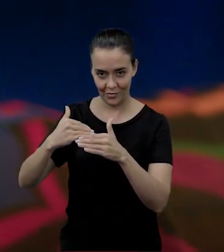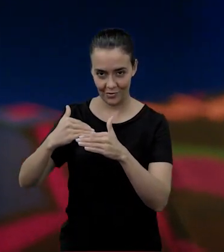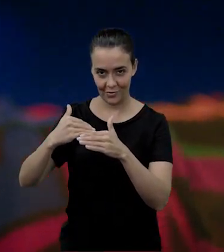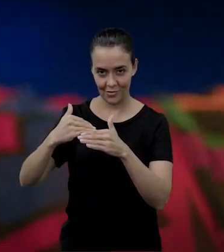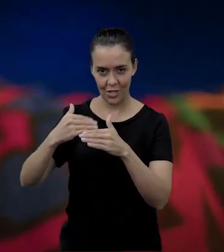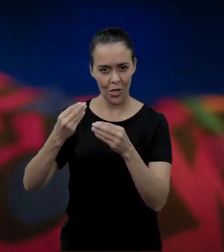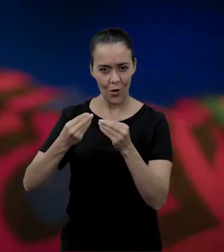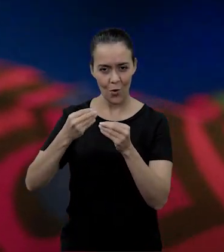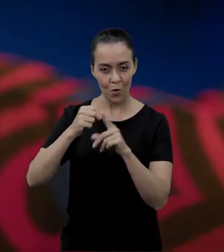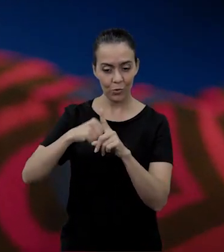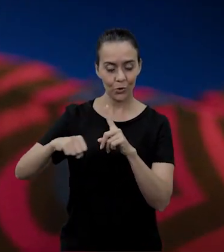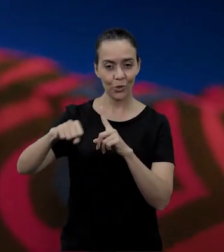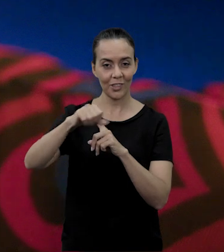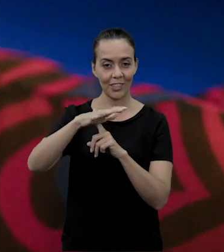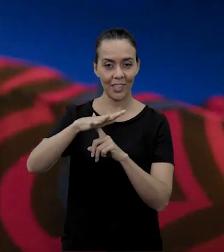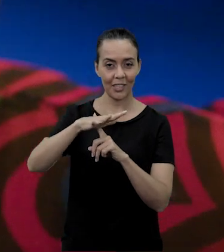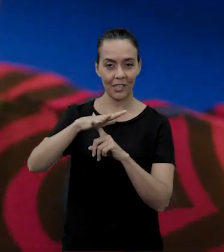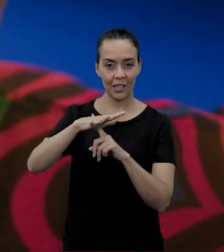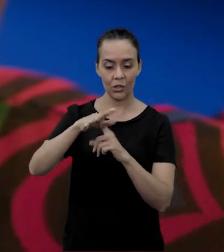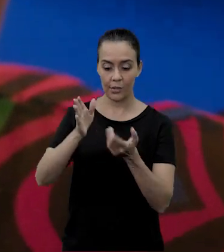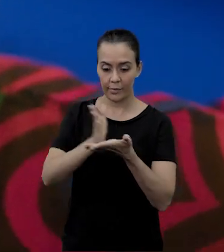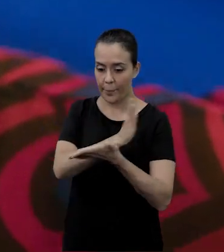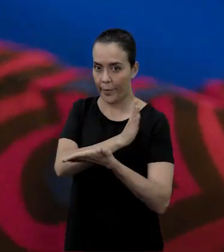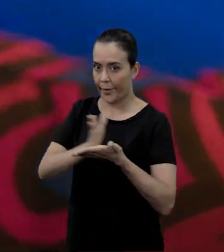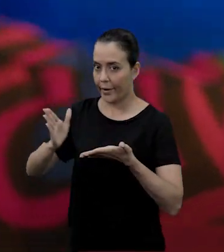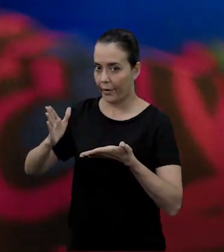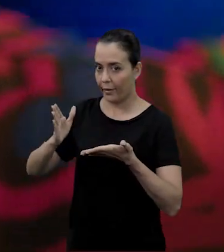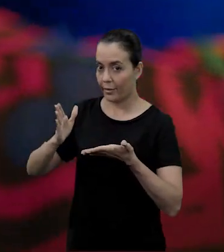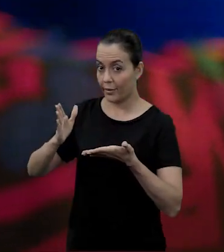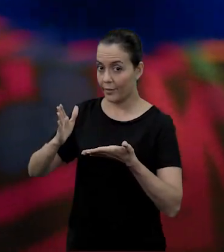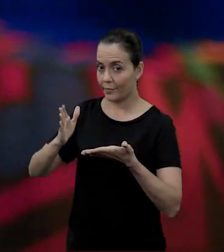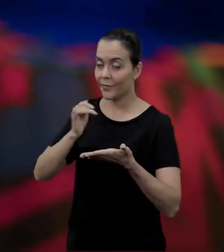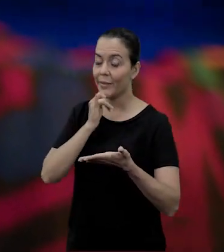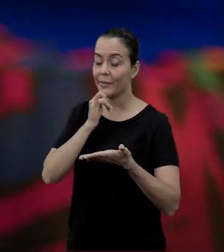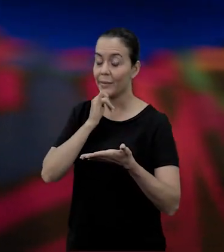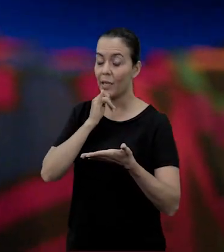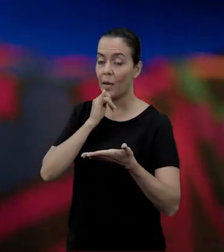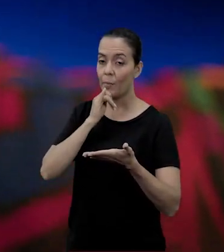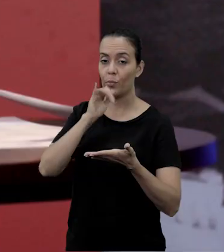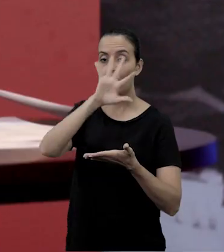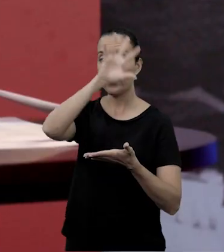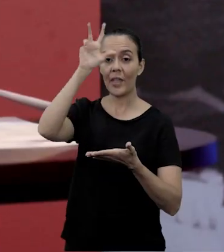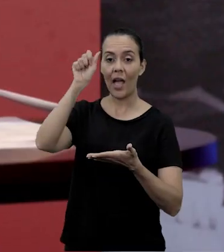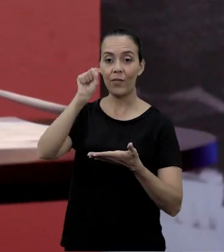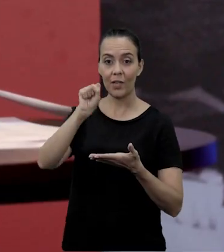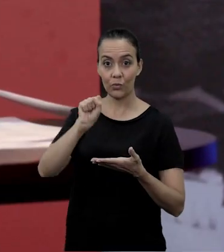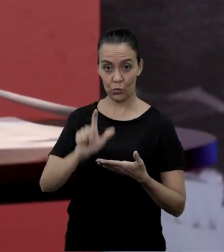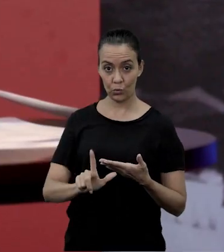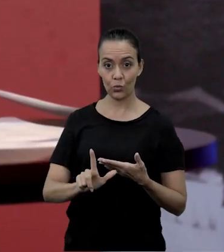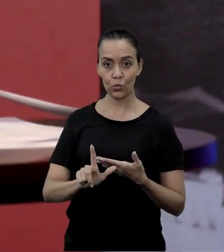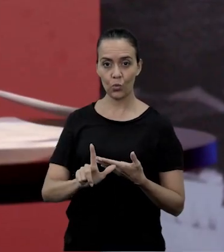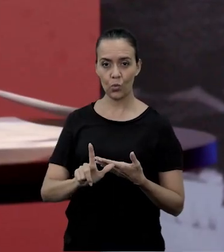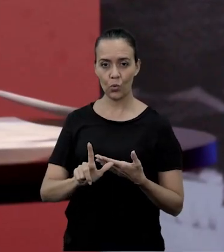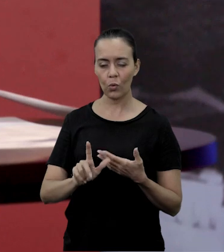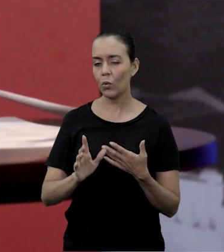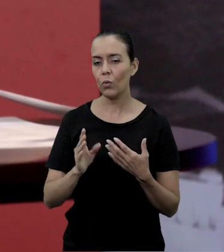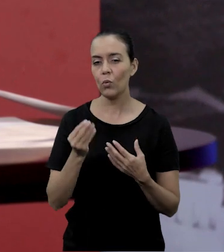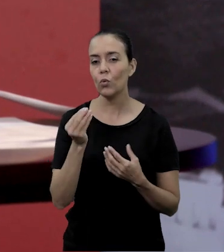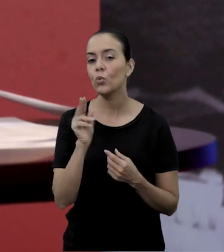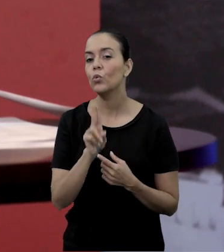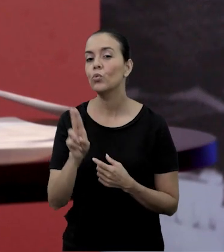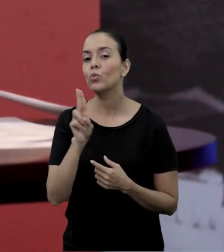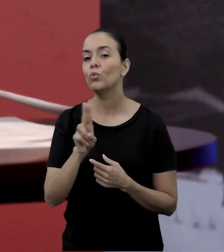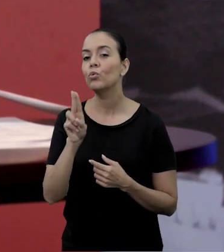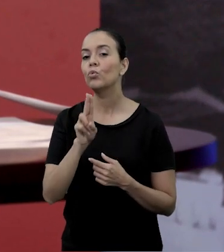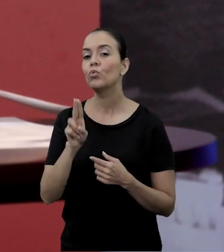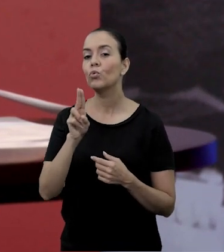de uma sociedade profundamente dividida, por exemplo, como na África do Sul. O Ubuntu apareceu e foi utilizado